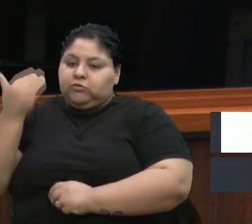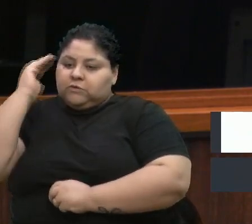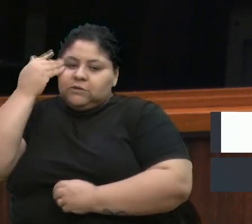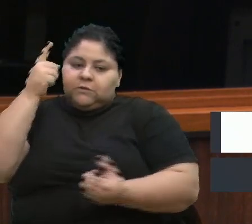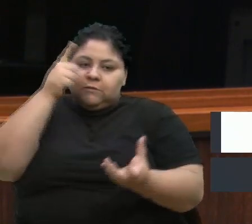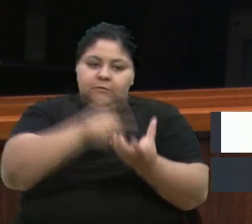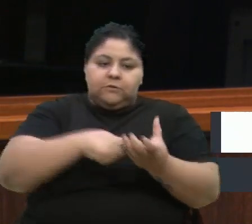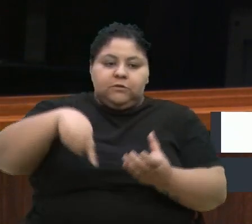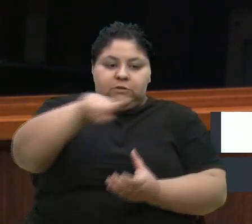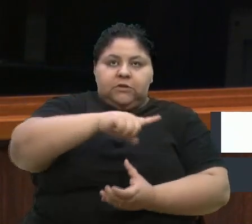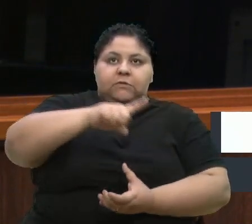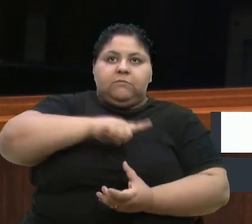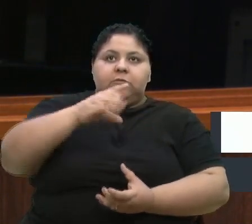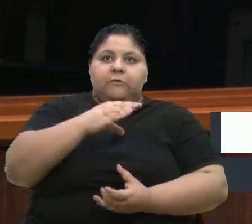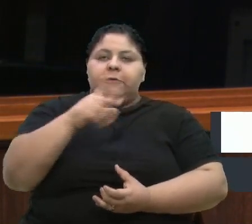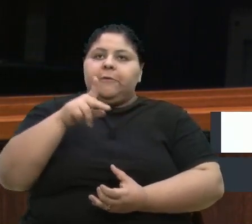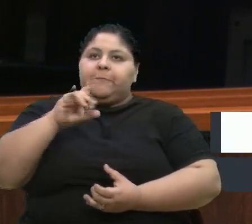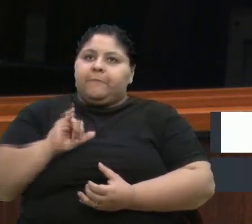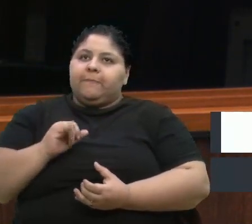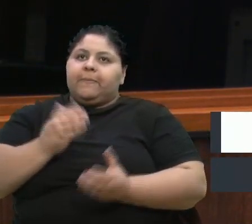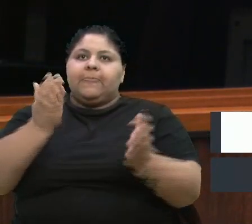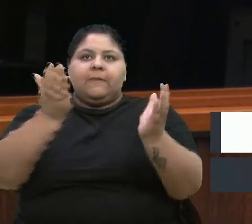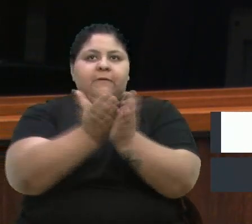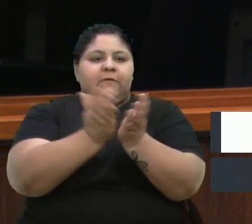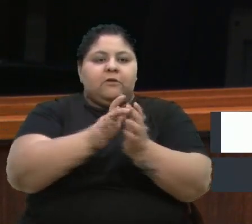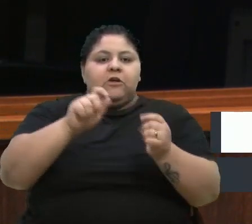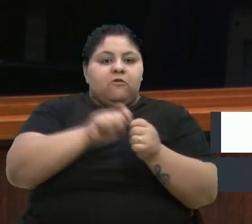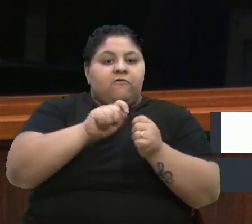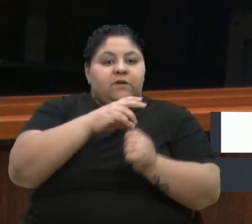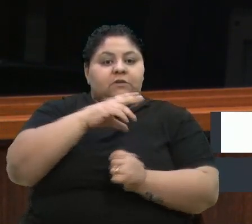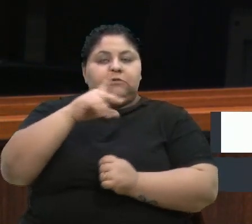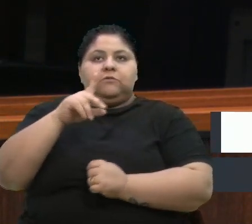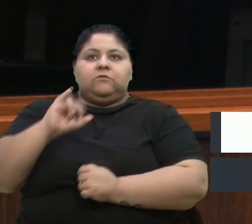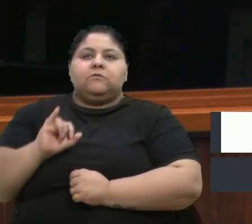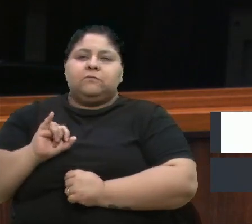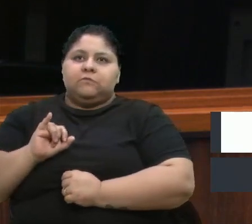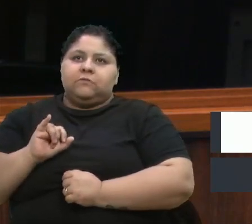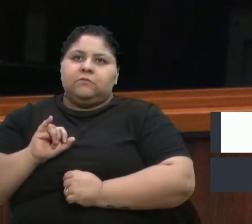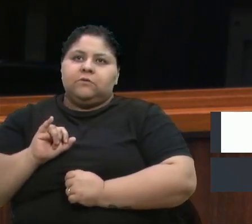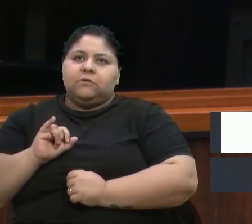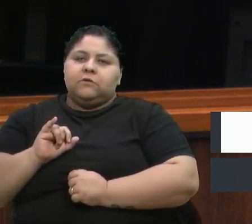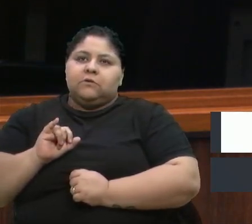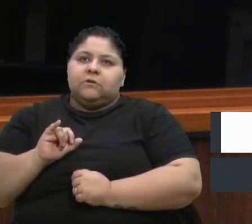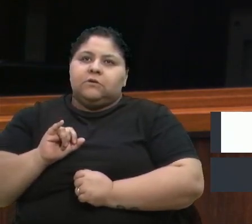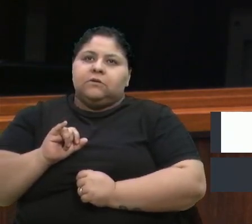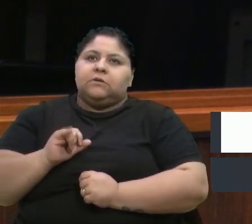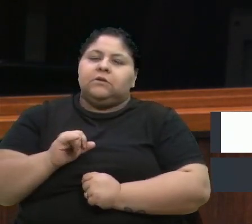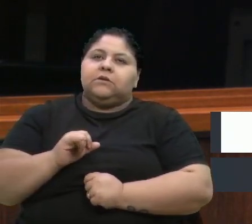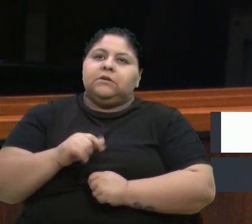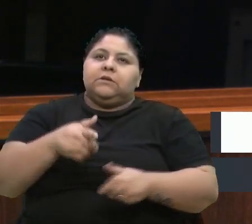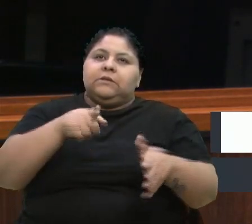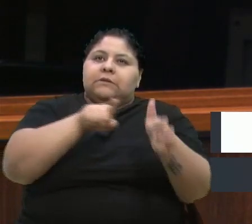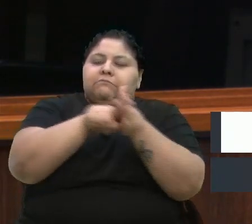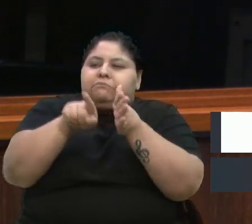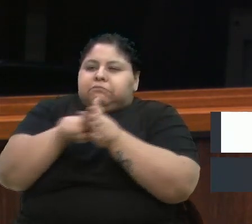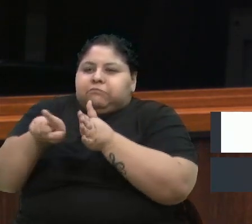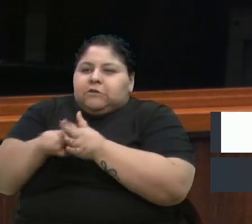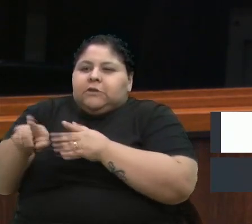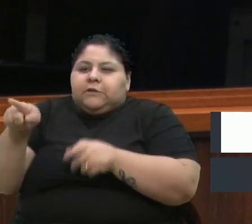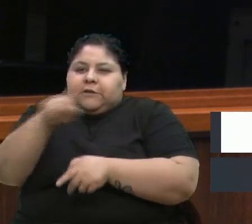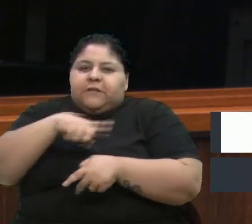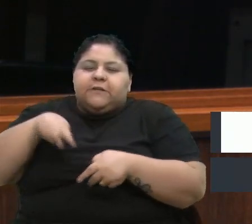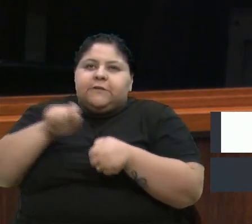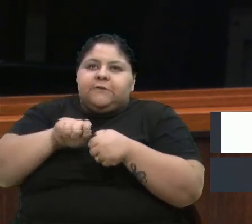essa CPI, dos estudos que eu faço com essa CPI, das intervenções que a gente faz.